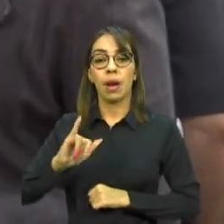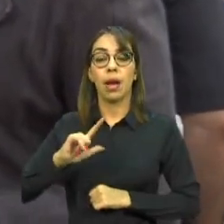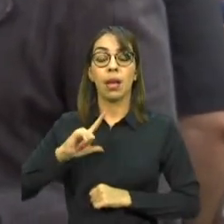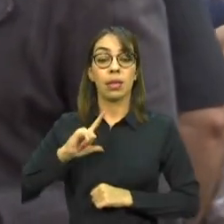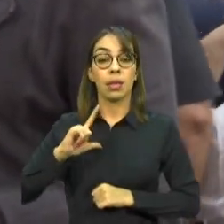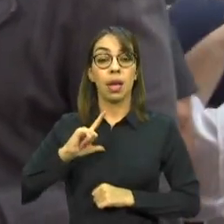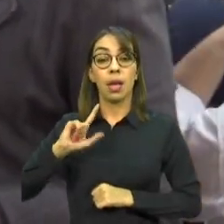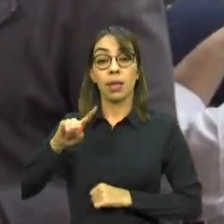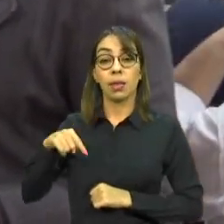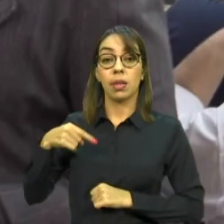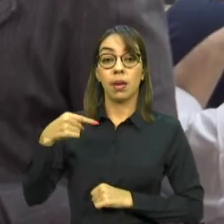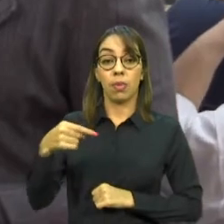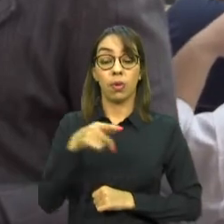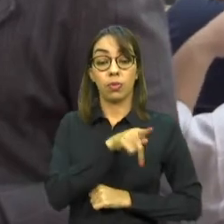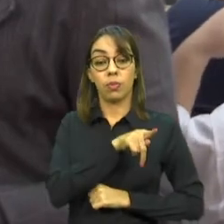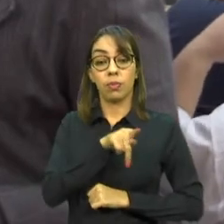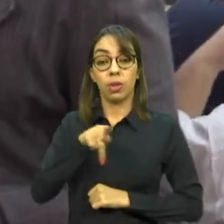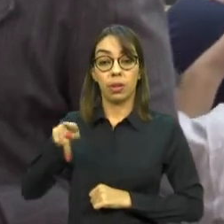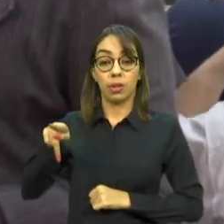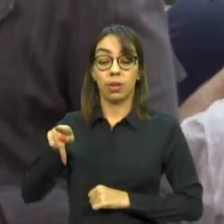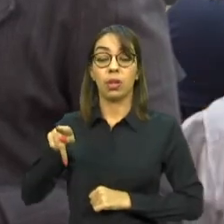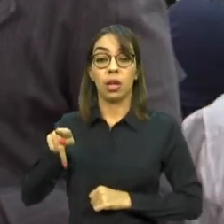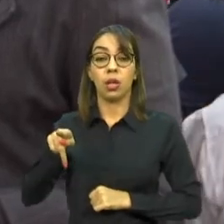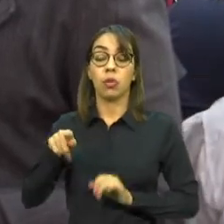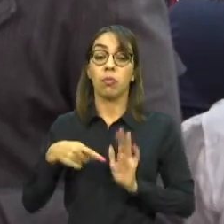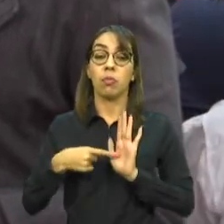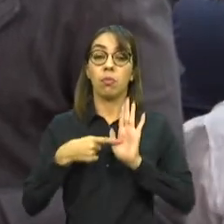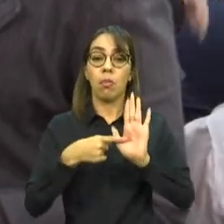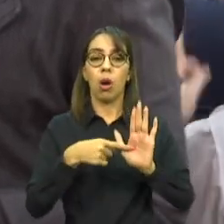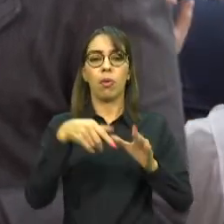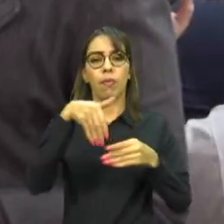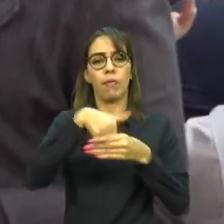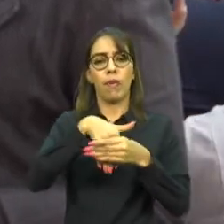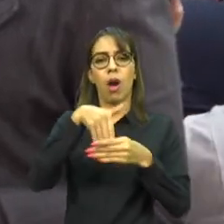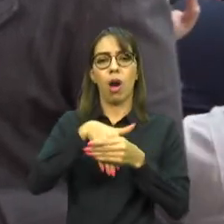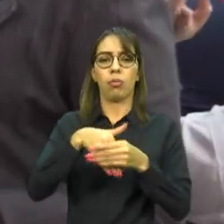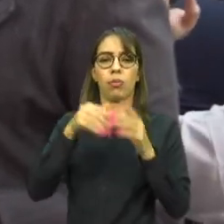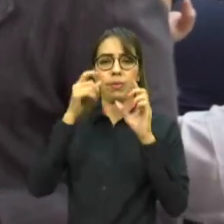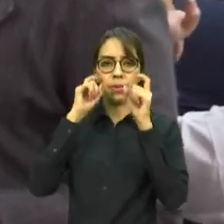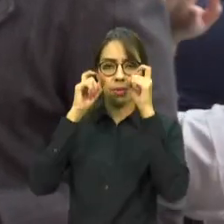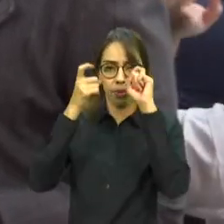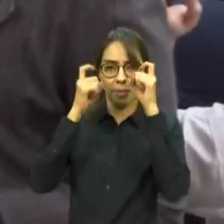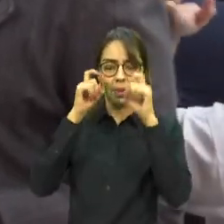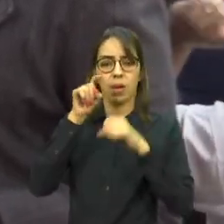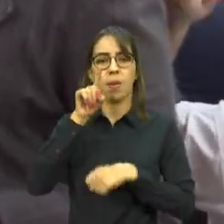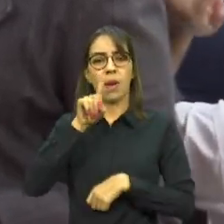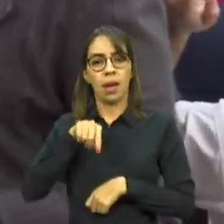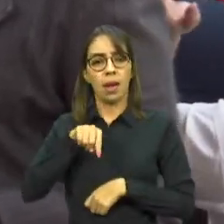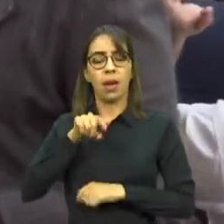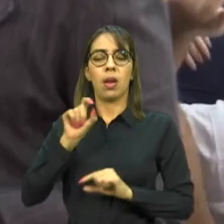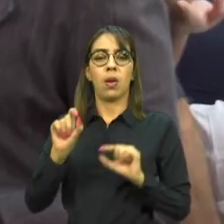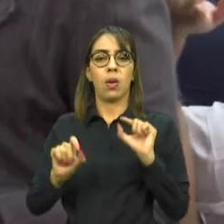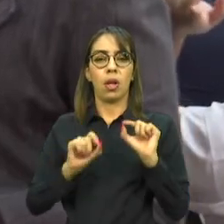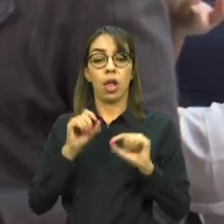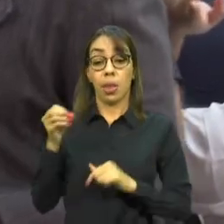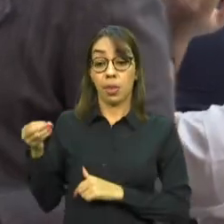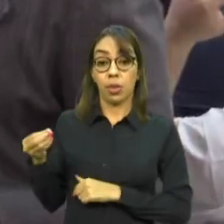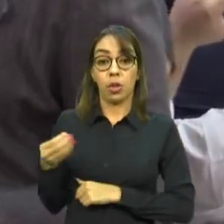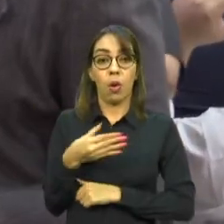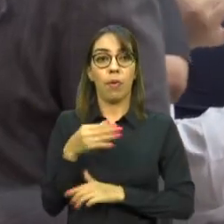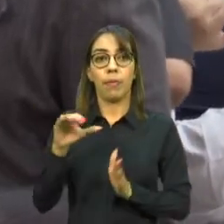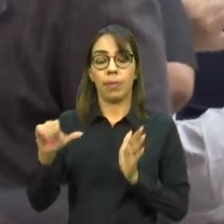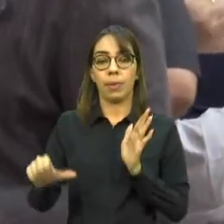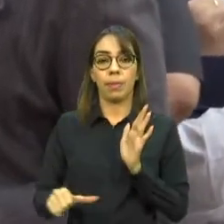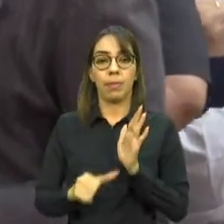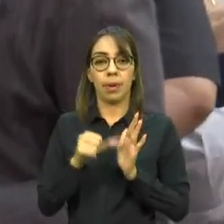presidente vai colocar esse avulso em discussão, votação, ou seja, é algo que está sendo totalmente inédito, né, e um desafio,